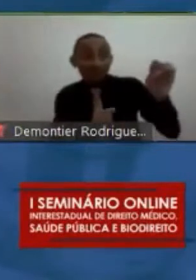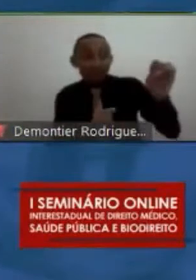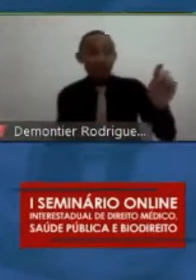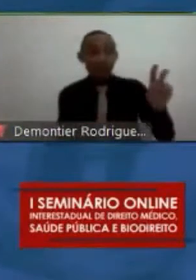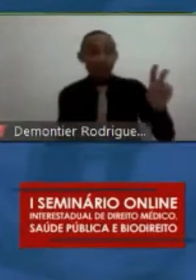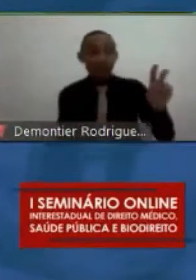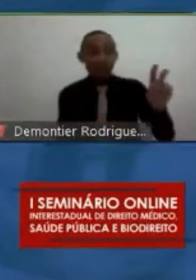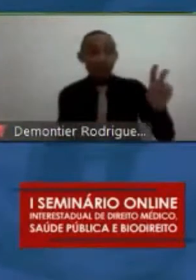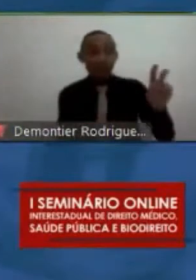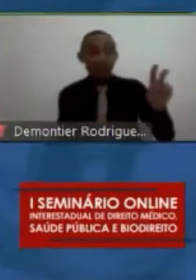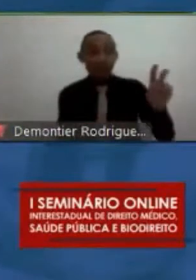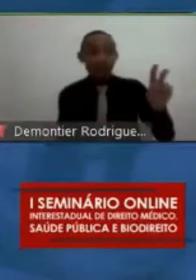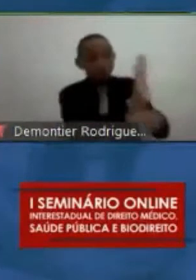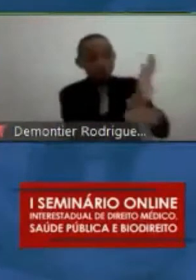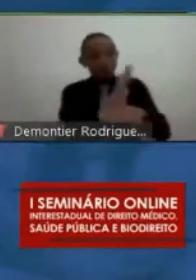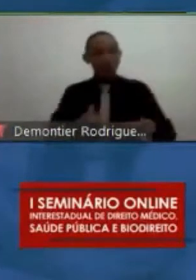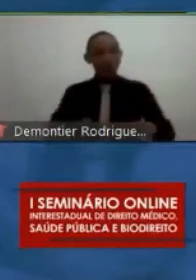e custo-efetividade.